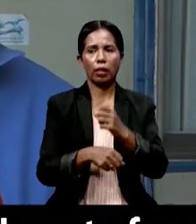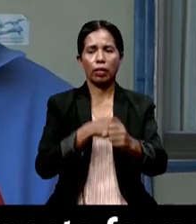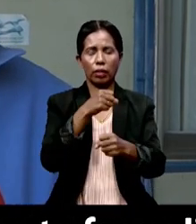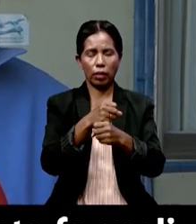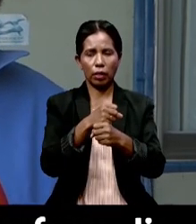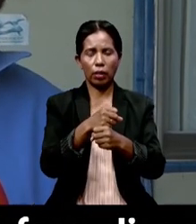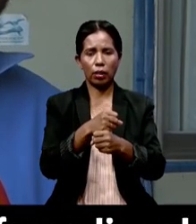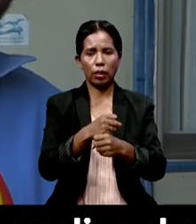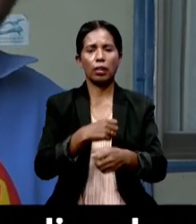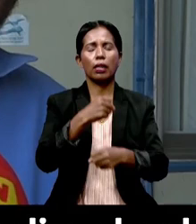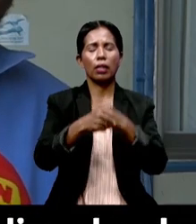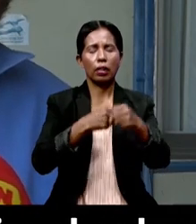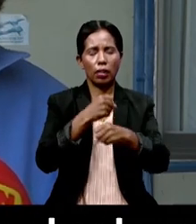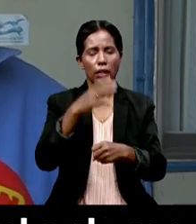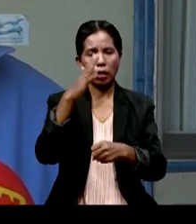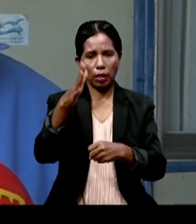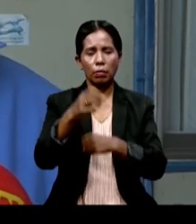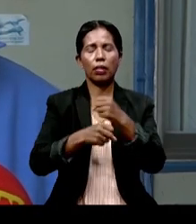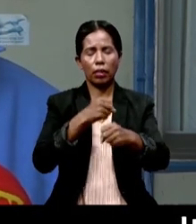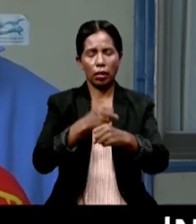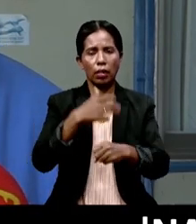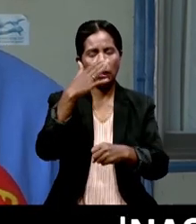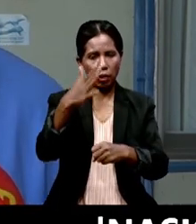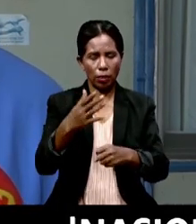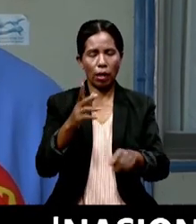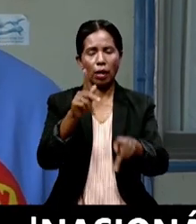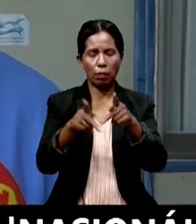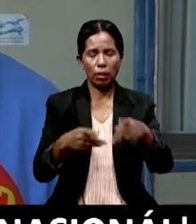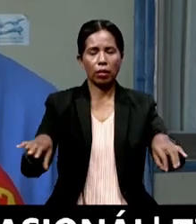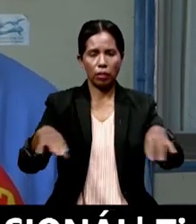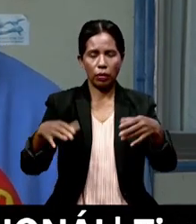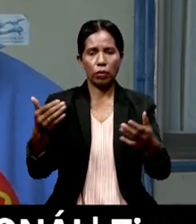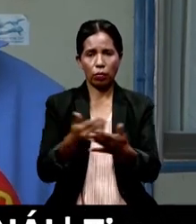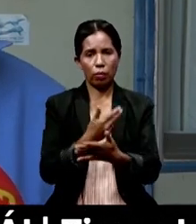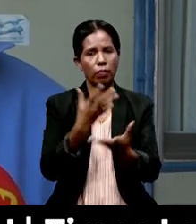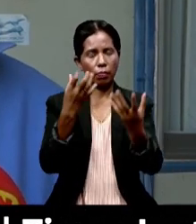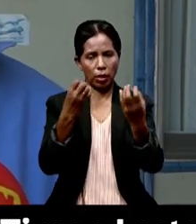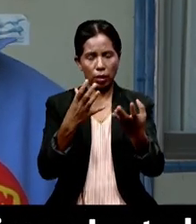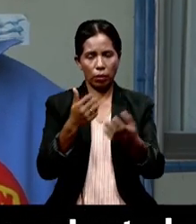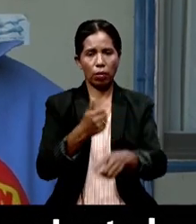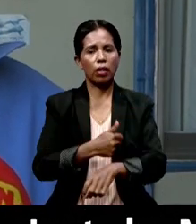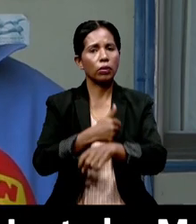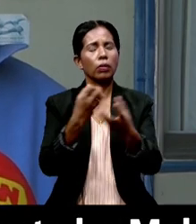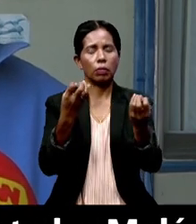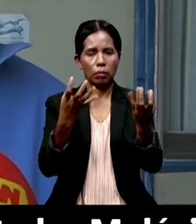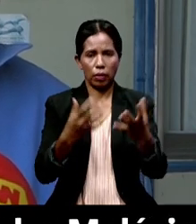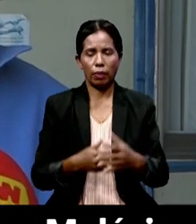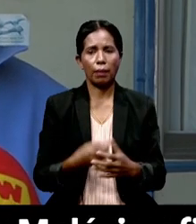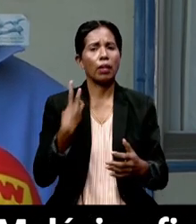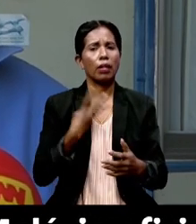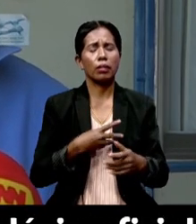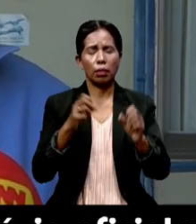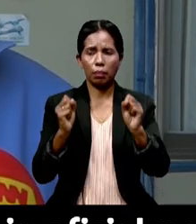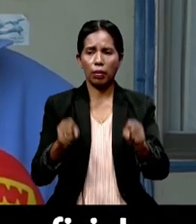cada período sempre ia casuais barak, assessor sempre passa barak. E já né, itu bela yang kata